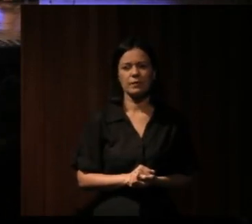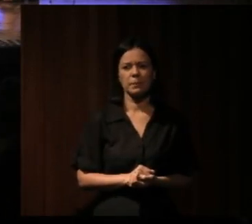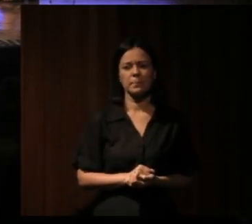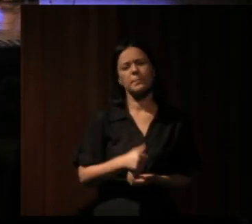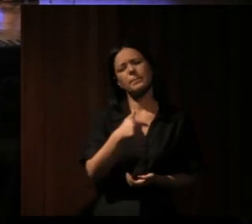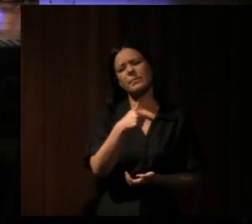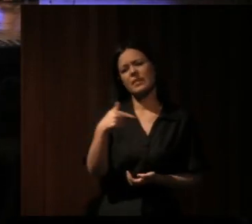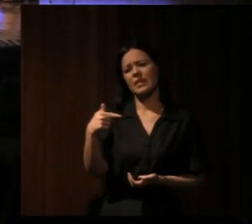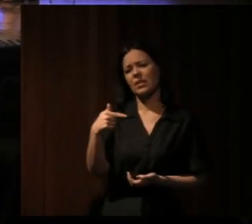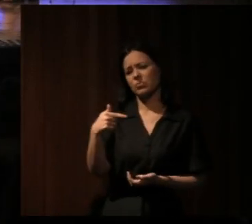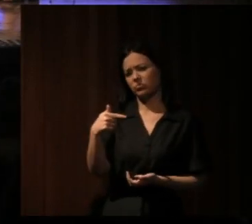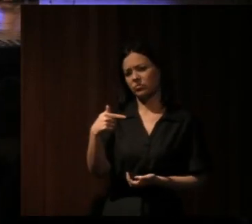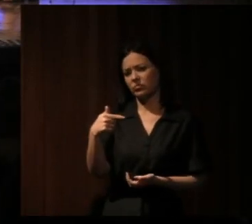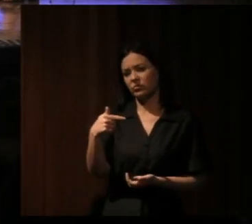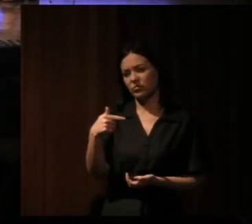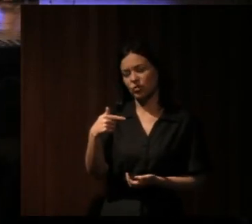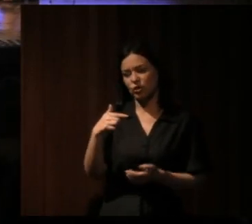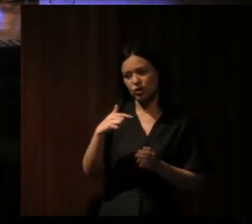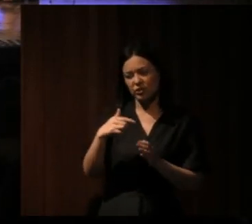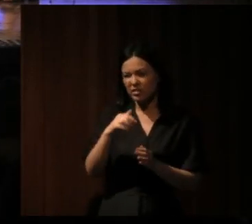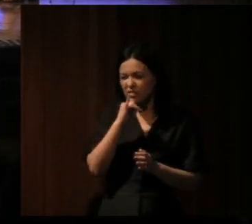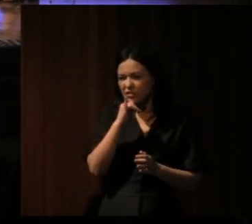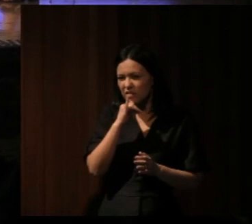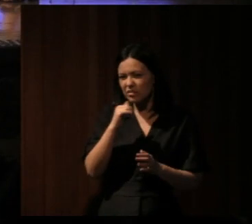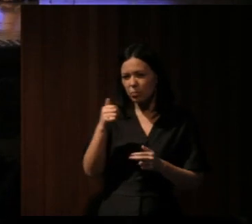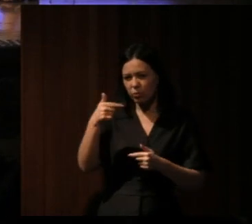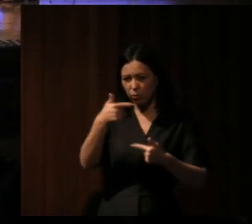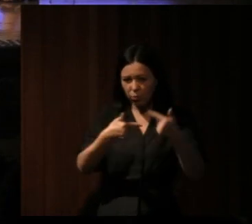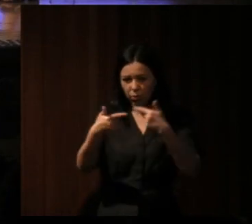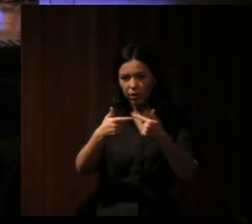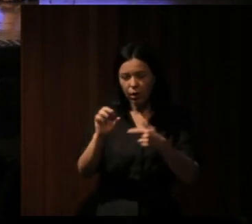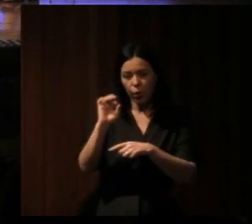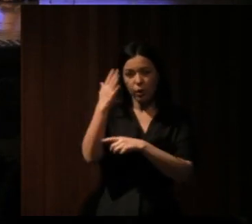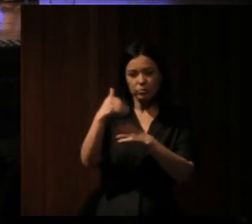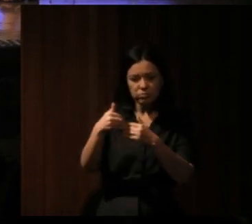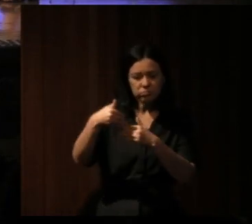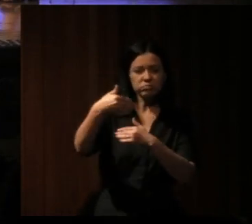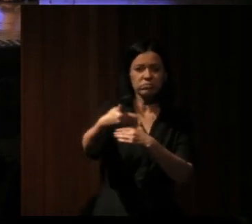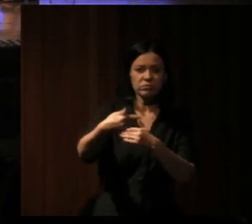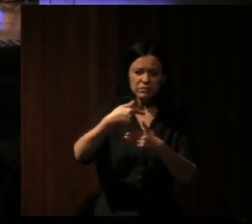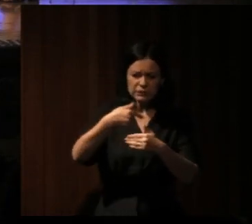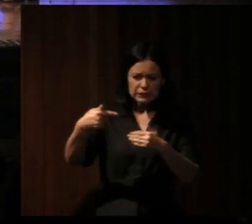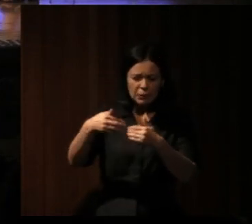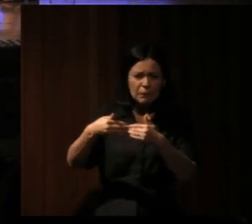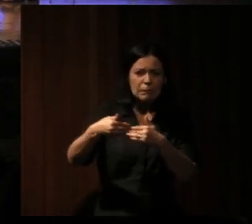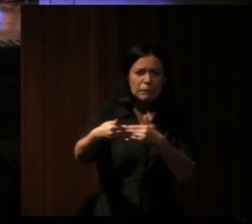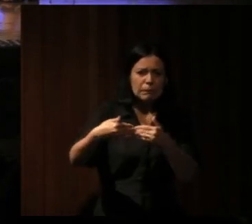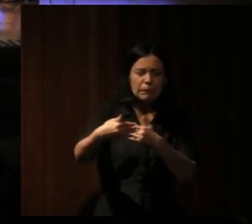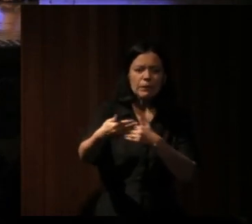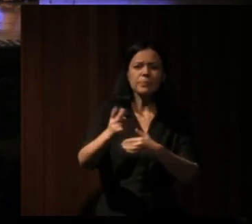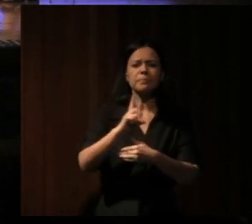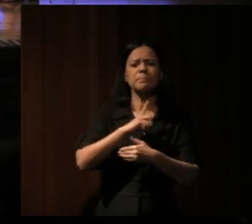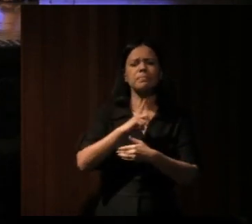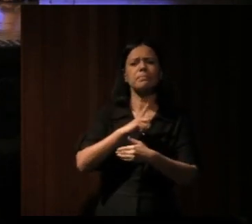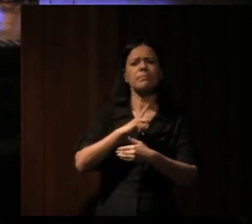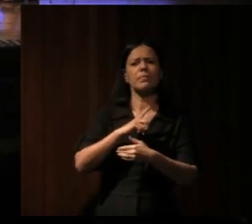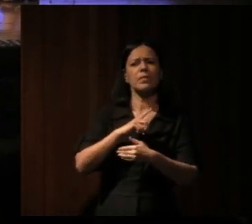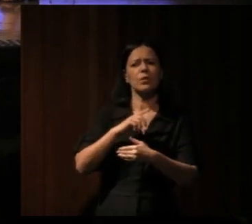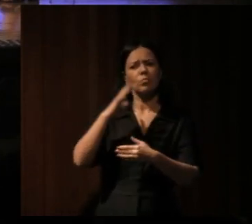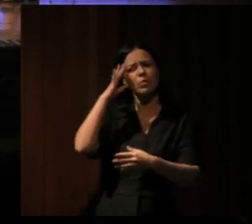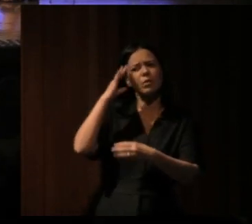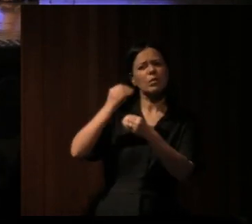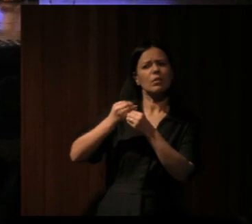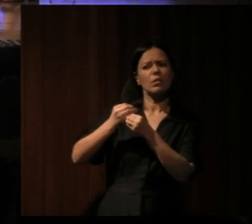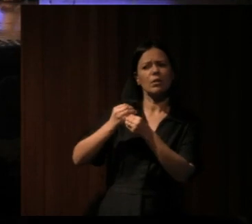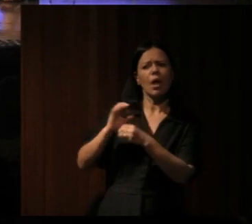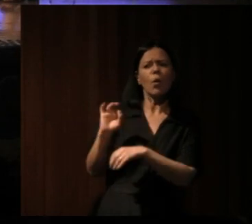seguintes né a a esse tipo de de cobertura é justamente nesse nesse sentido né de tentar tentar entender o